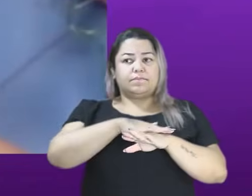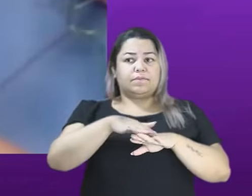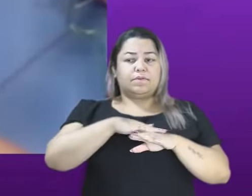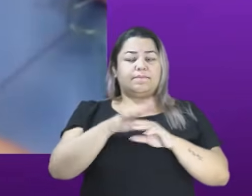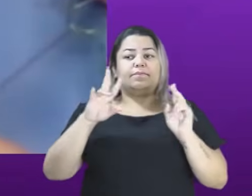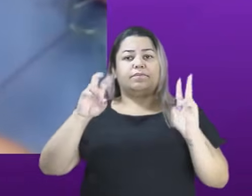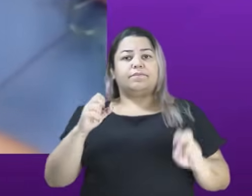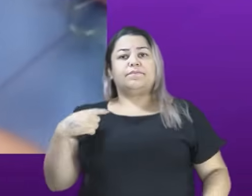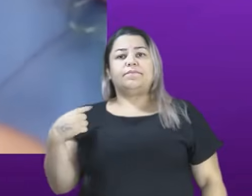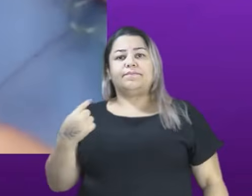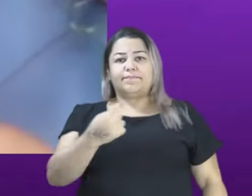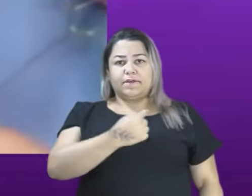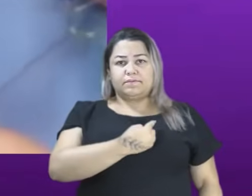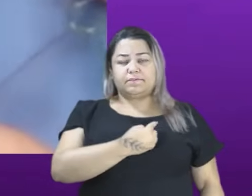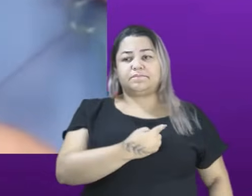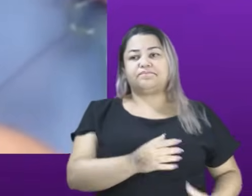sobre a